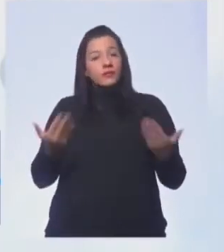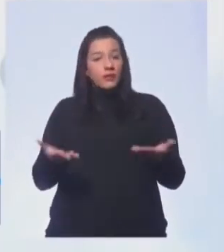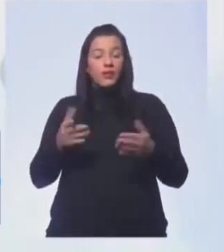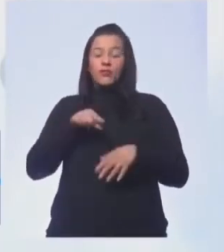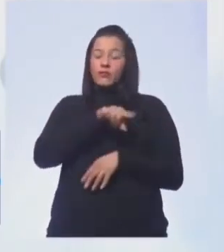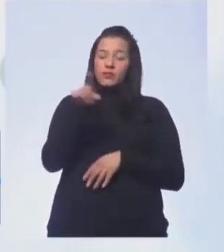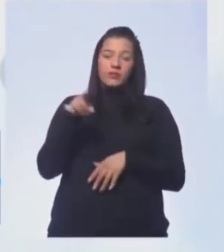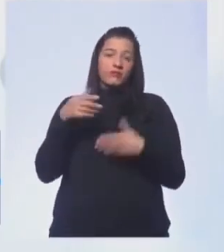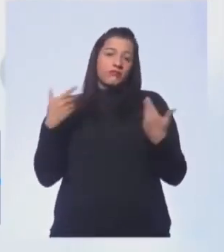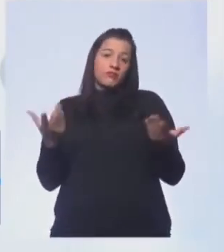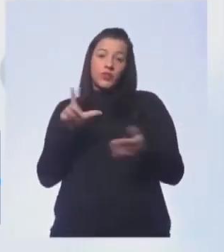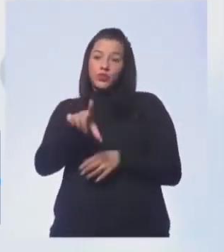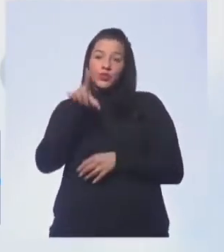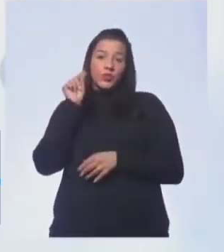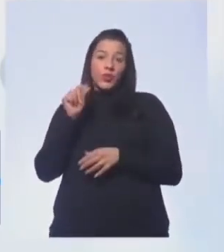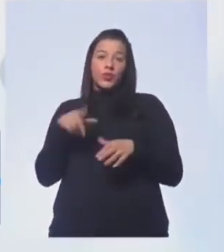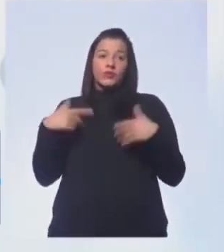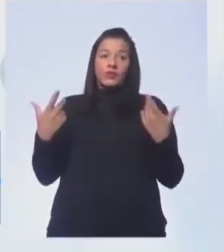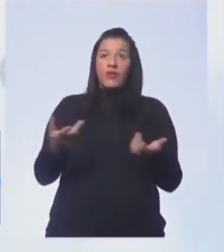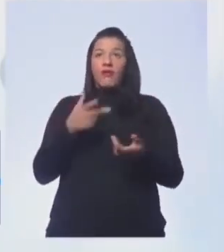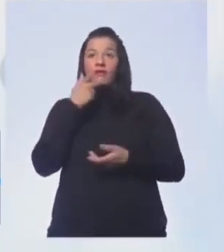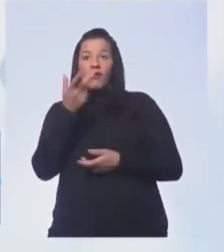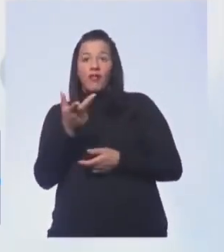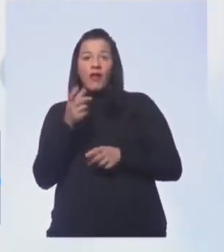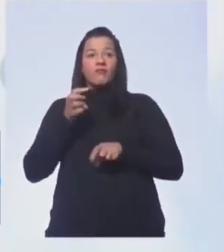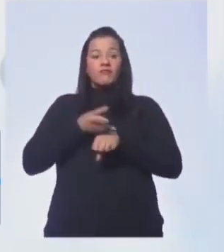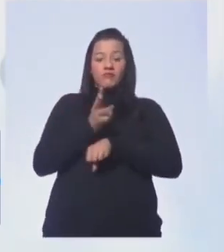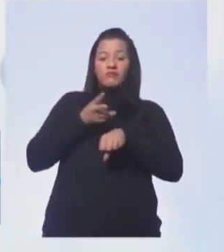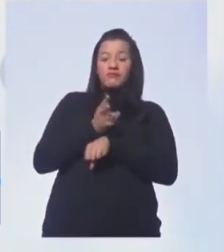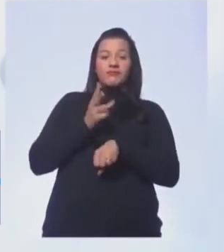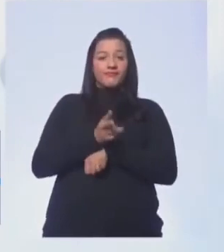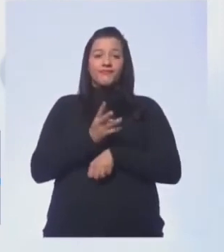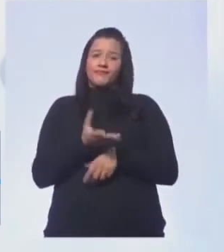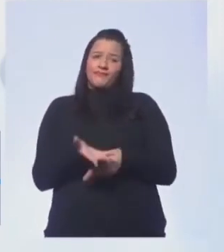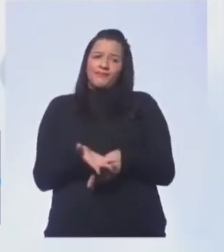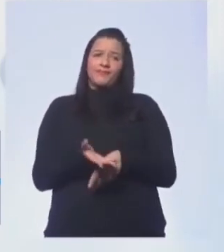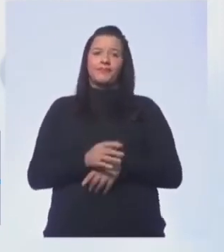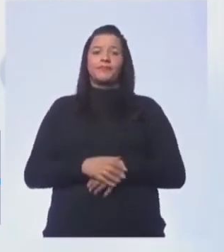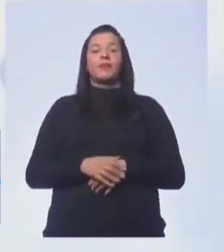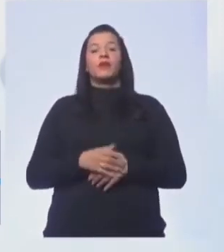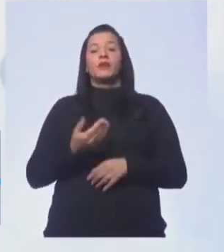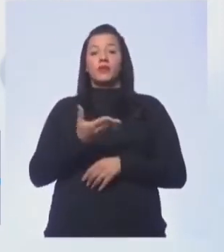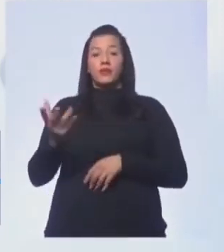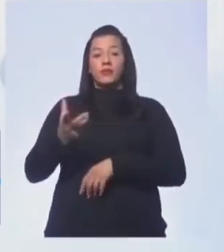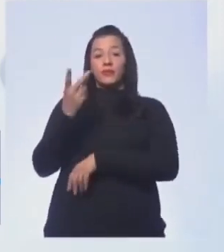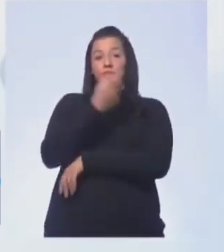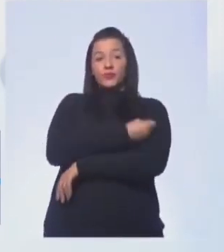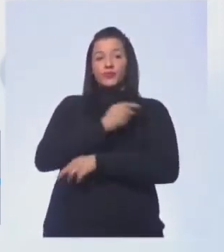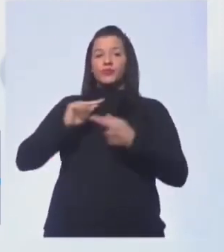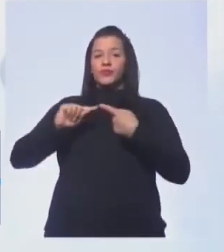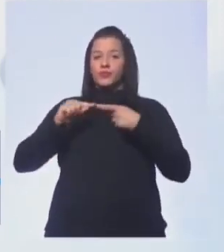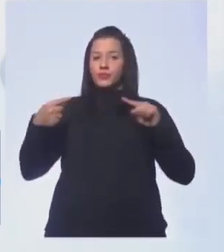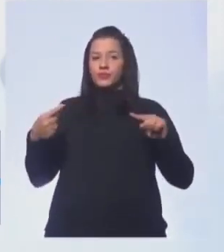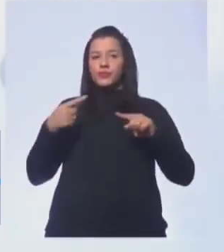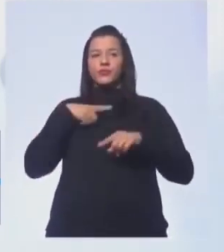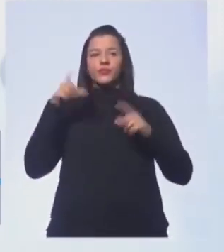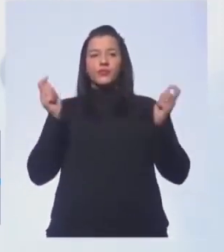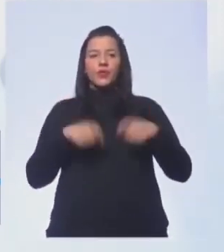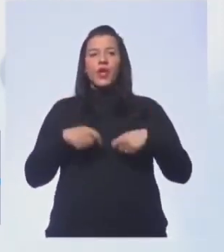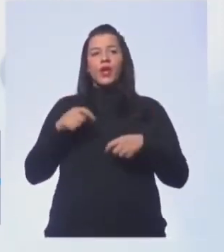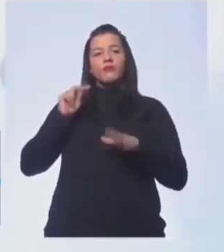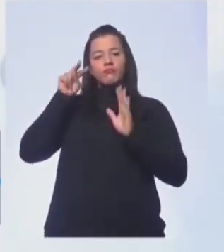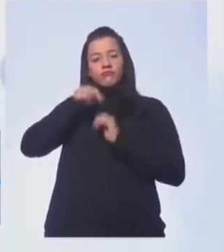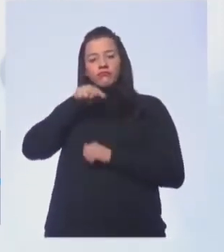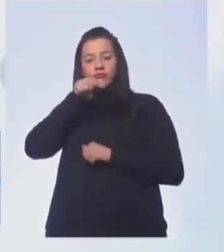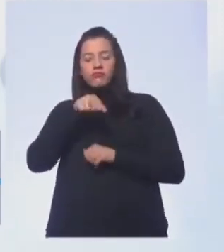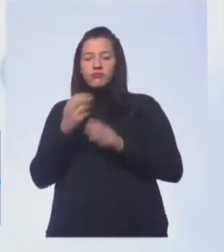uma questão de preferência você ficar insistindo aí no Zap, viu? Olha só, você viu que o DNA é muito protegido, o RNA é uma leitura que se faz